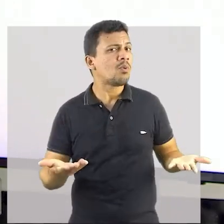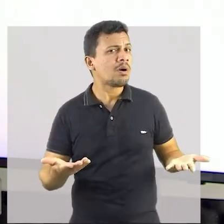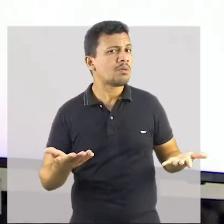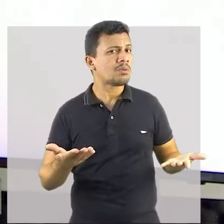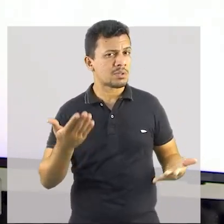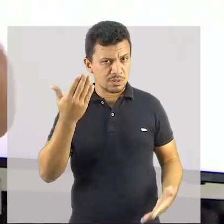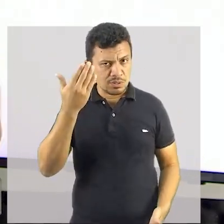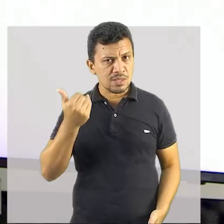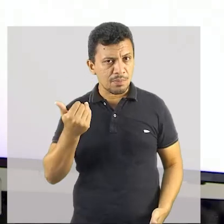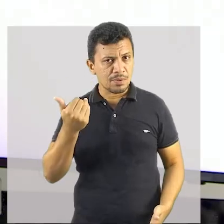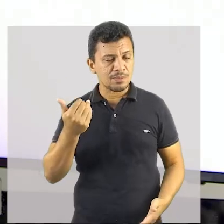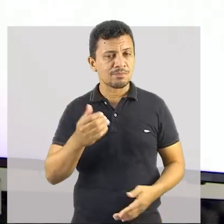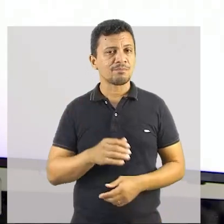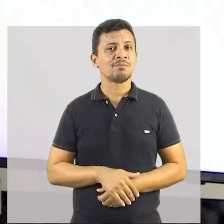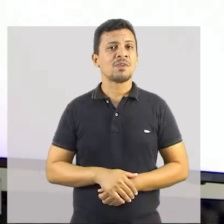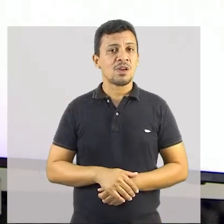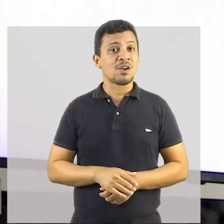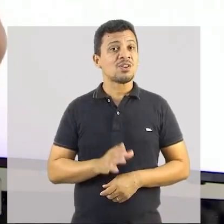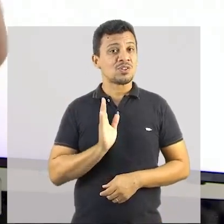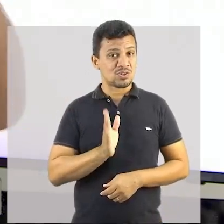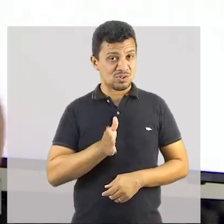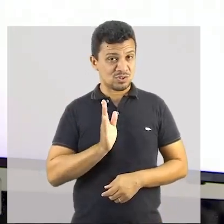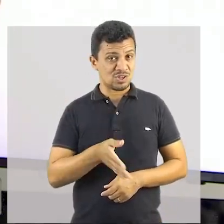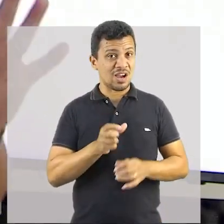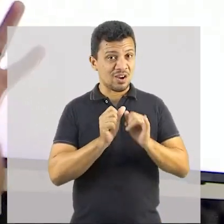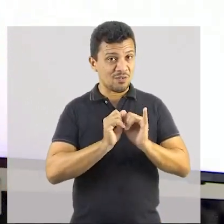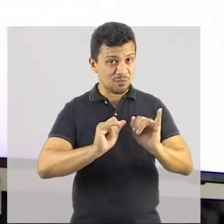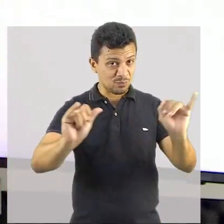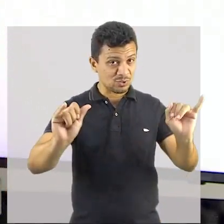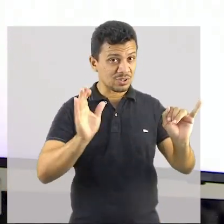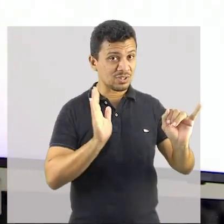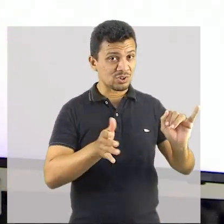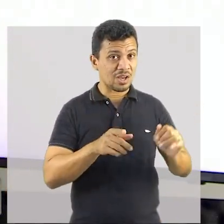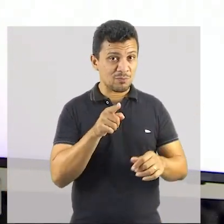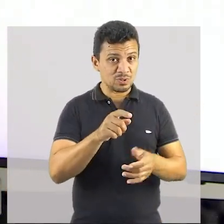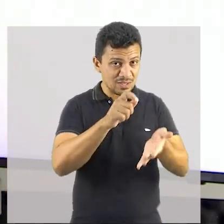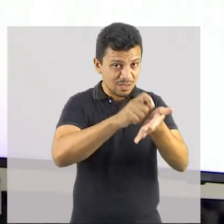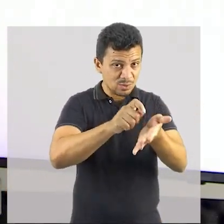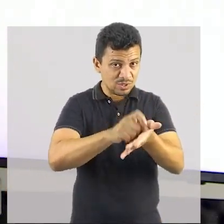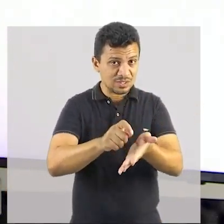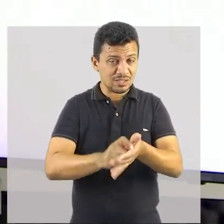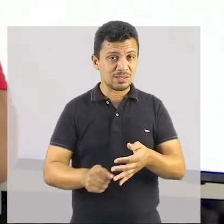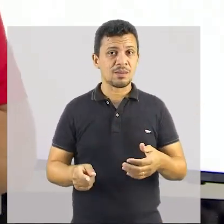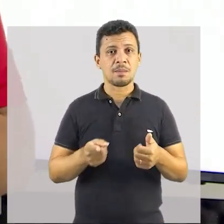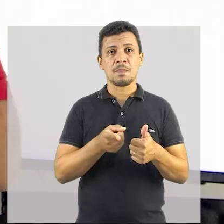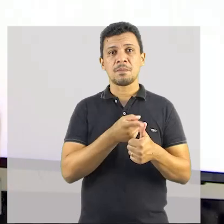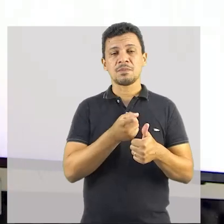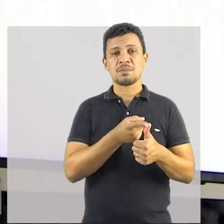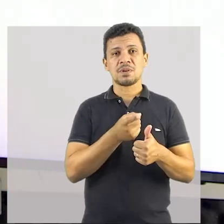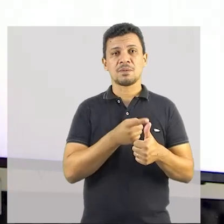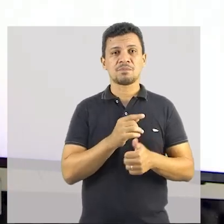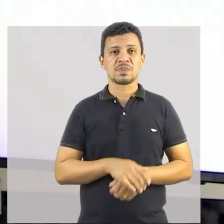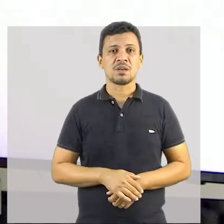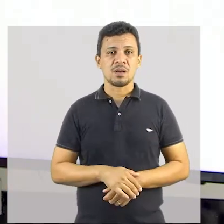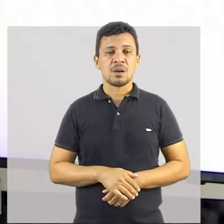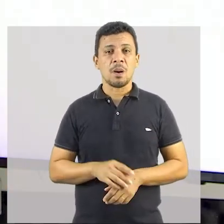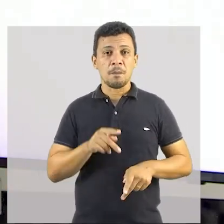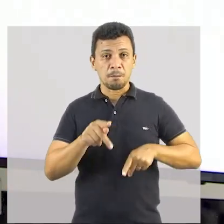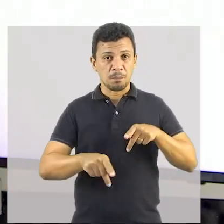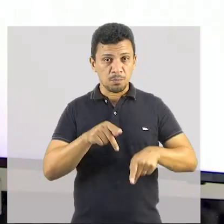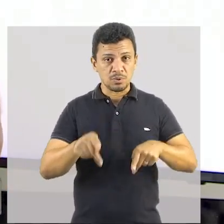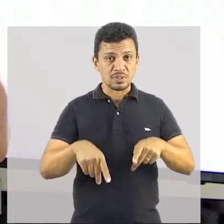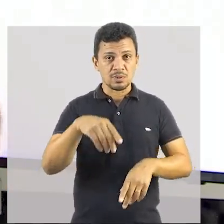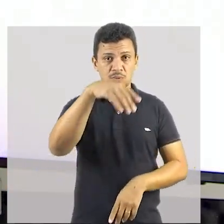Bem, de antemão, já vou adiantar aqui para ti, já aproveitando antes de ler a questão. Anota aí, Primeiro, nós crescemos,